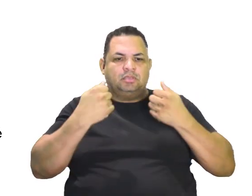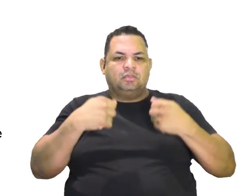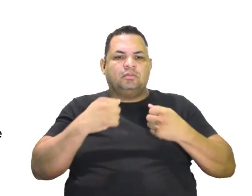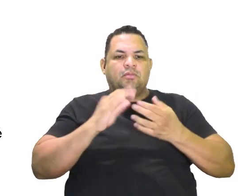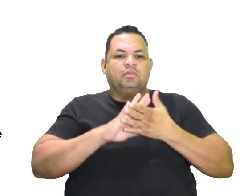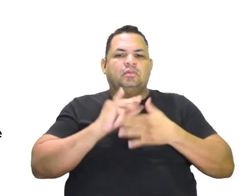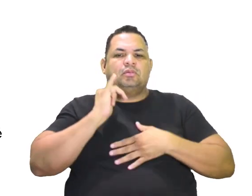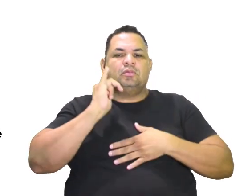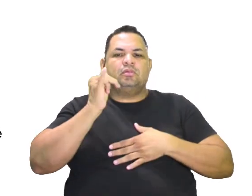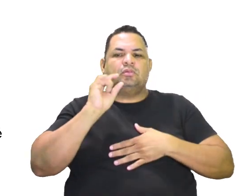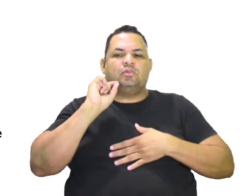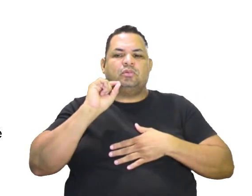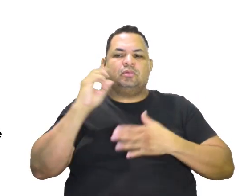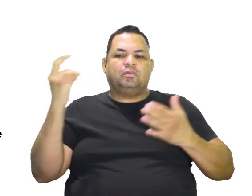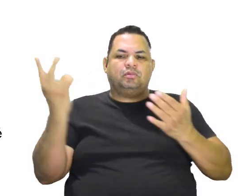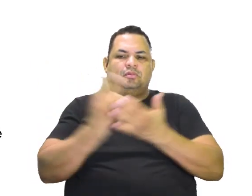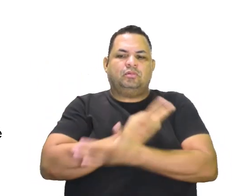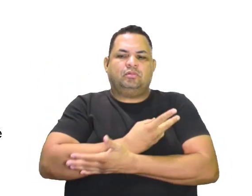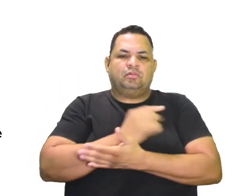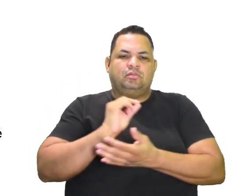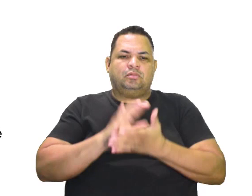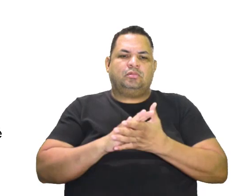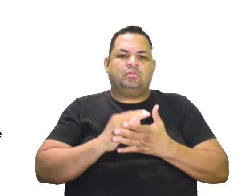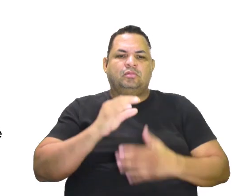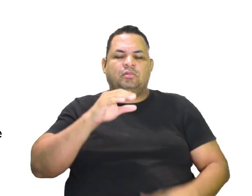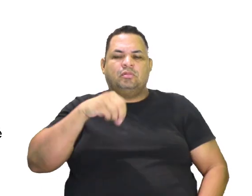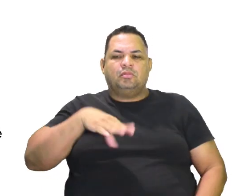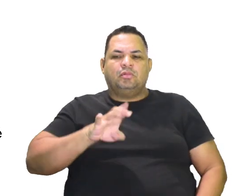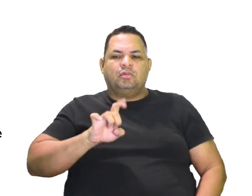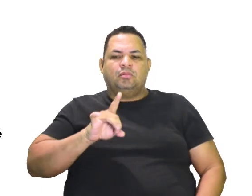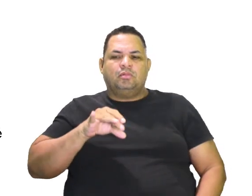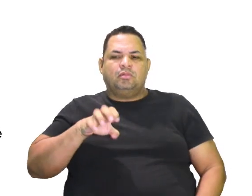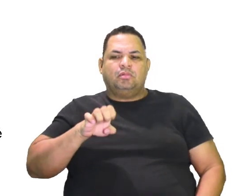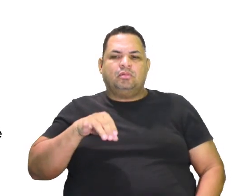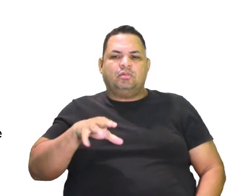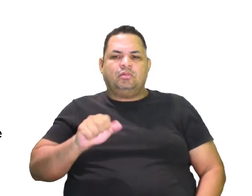contar o que aconteceu com a Moema. Olha só.